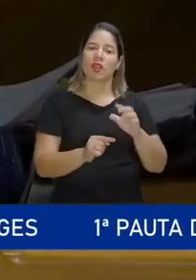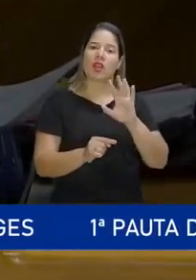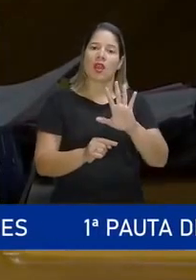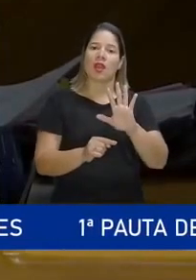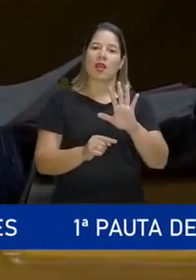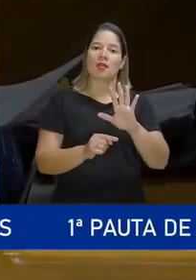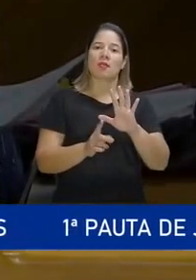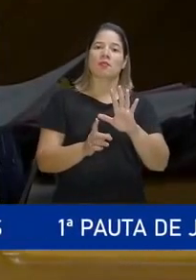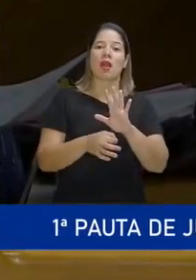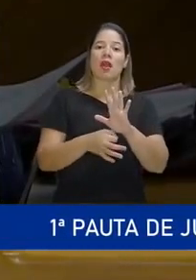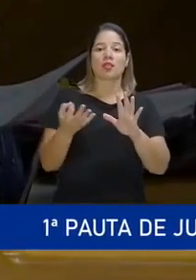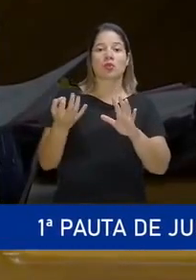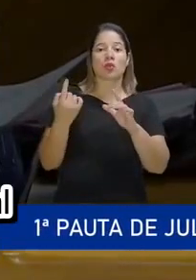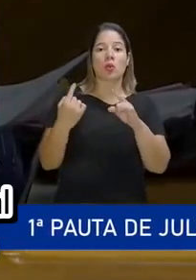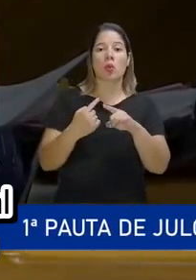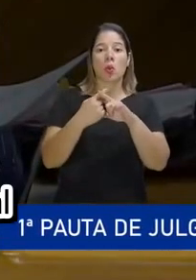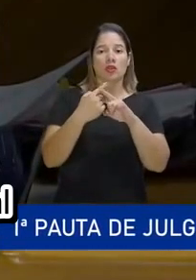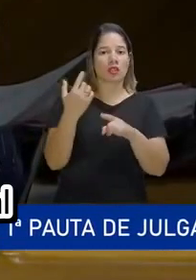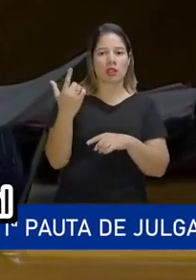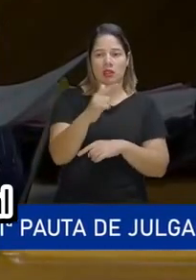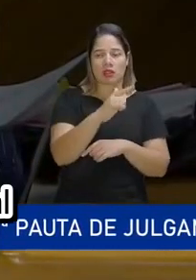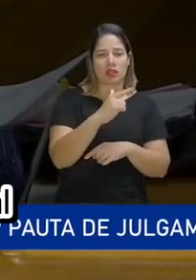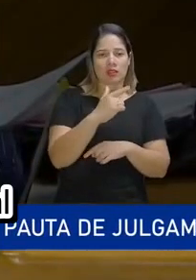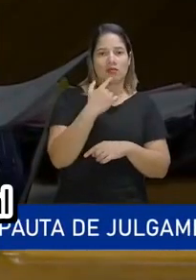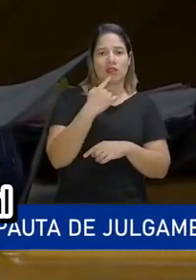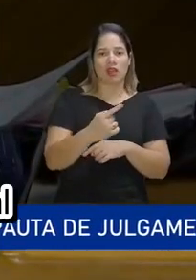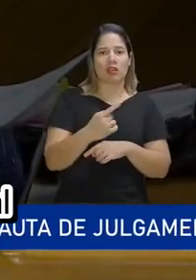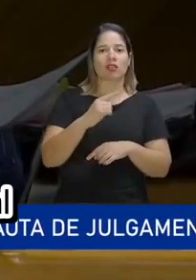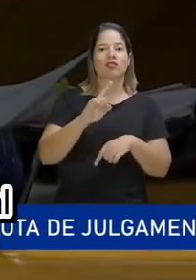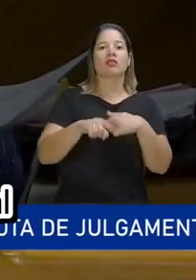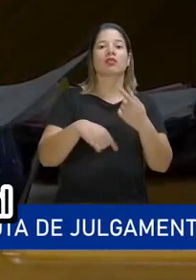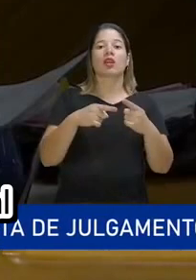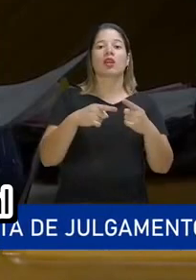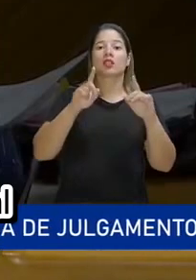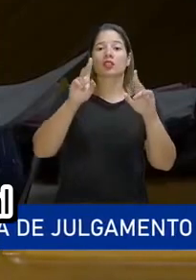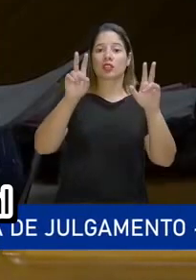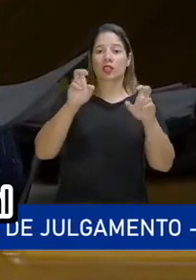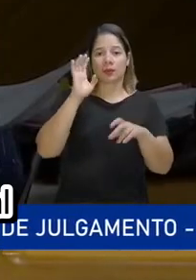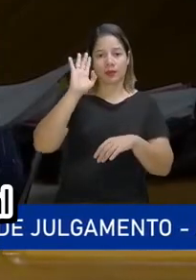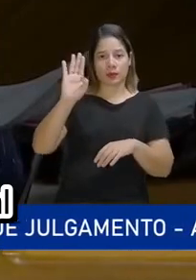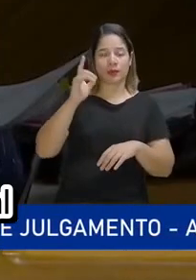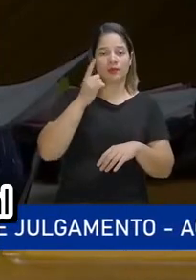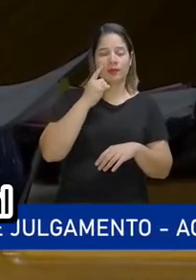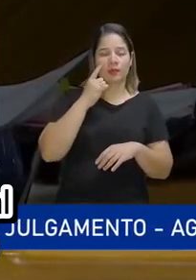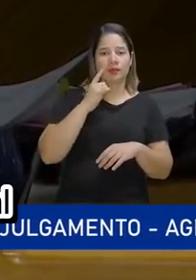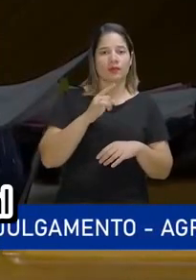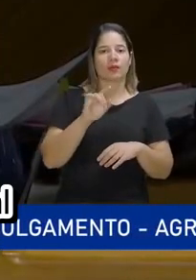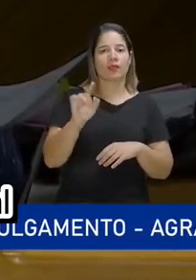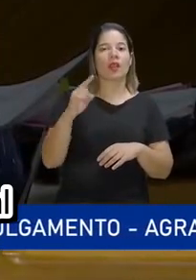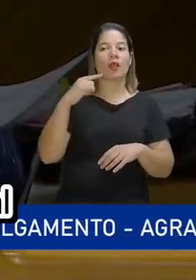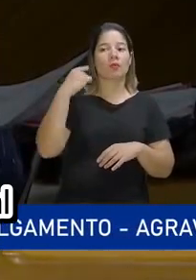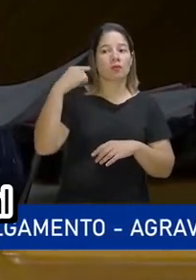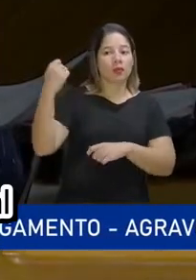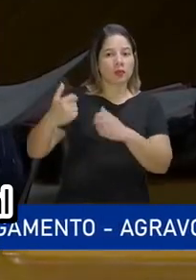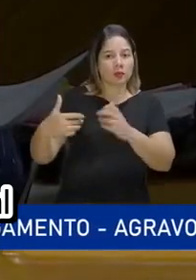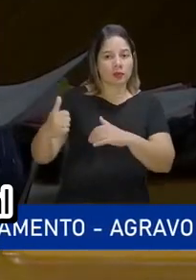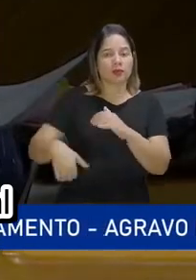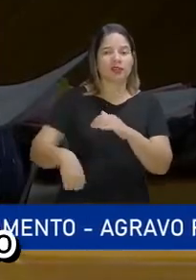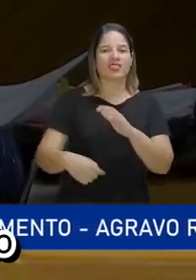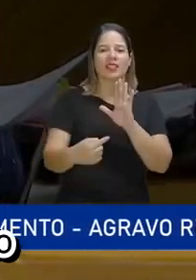objeção, passo ao mérito. Eminentes pares, senhora Procuradora Regional Eleitoral, senhor advogado, como relatado, os